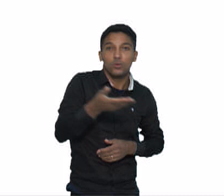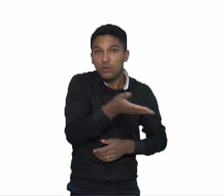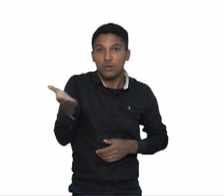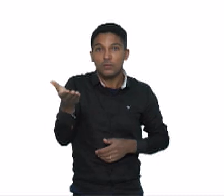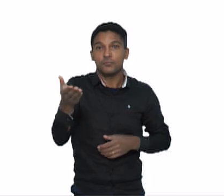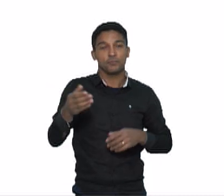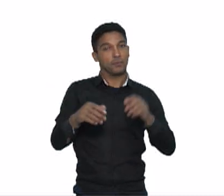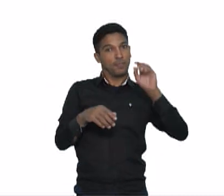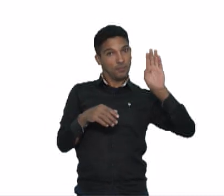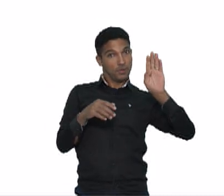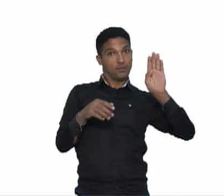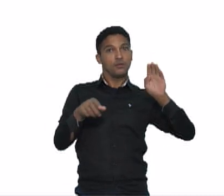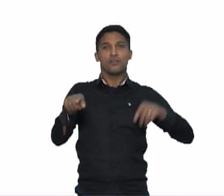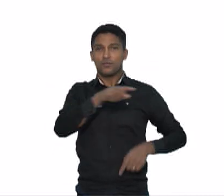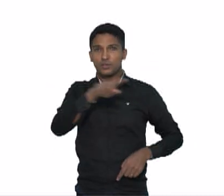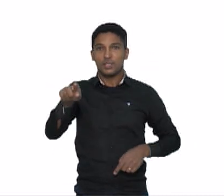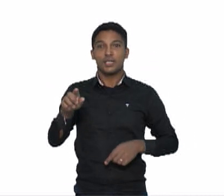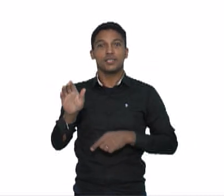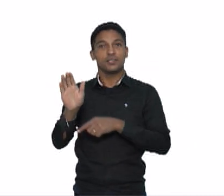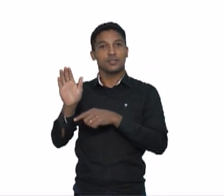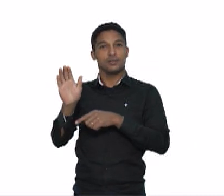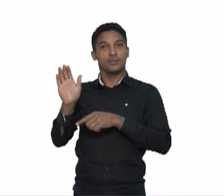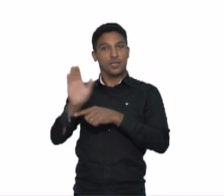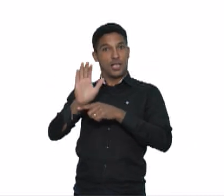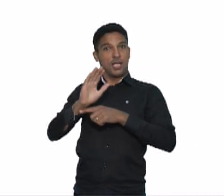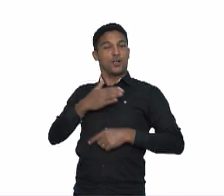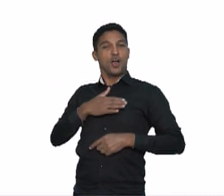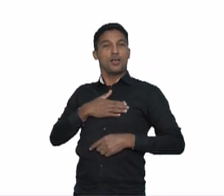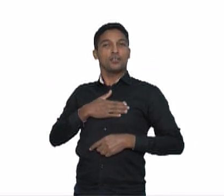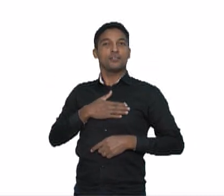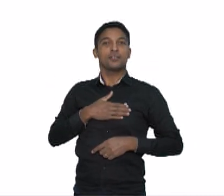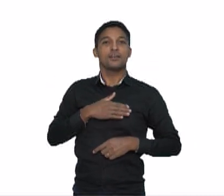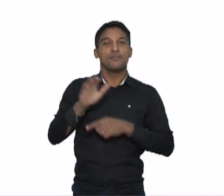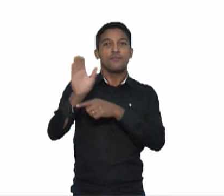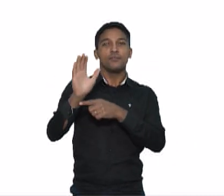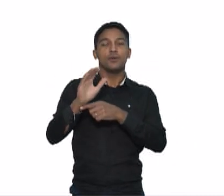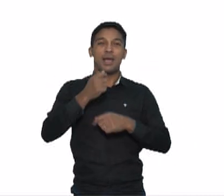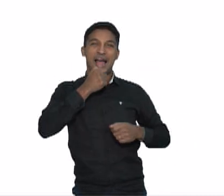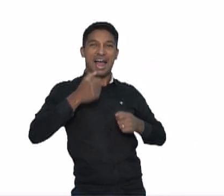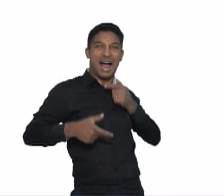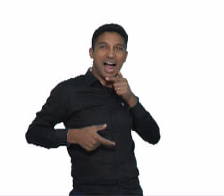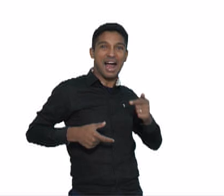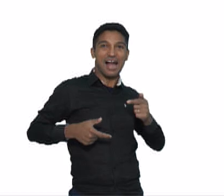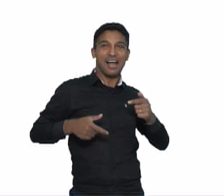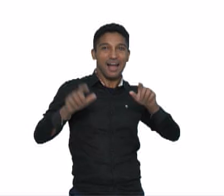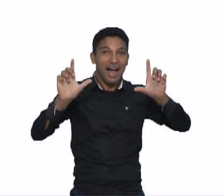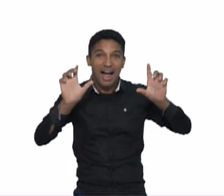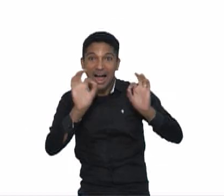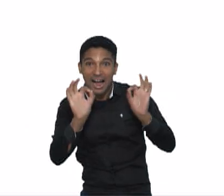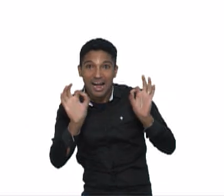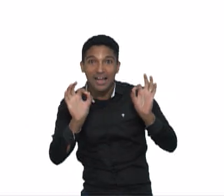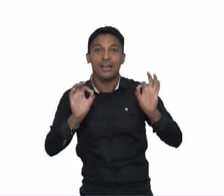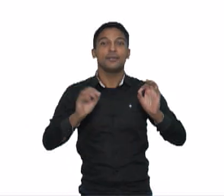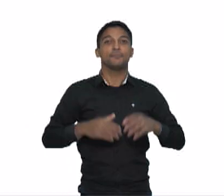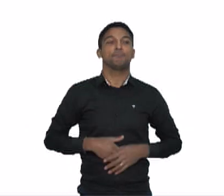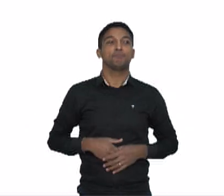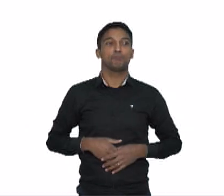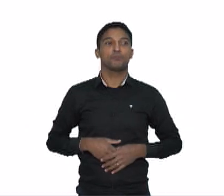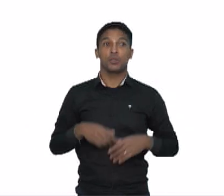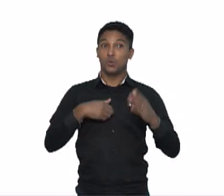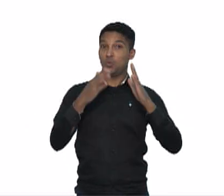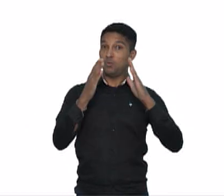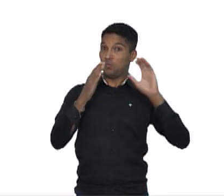dos verbos significativos, dos verbos de ação. Nós temos verbos que são intransitivos e verbos